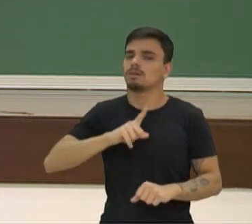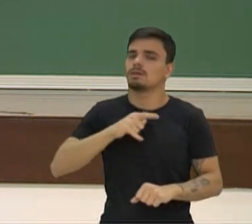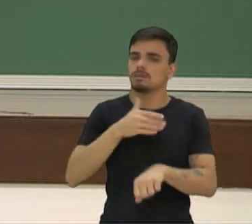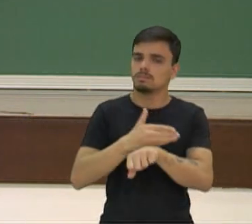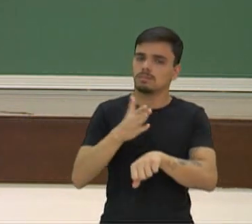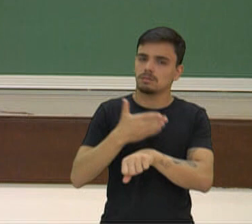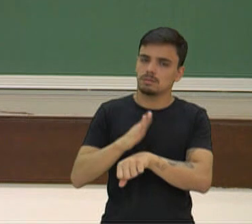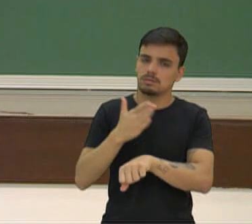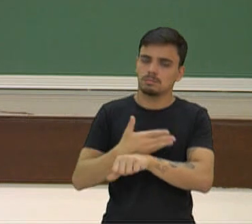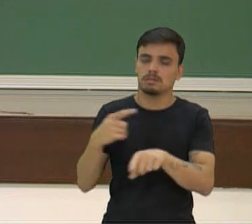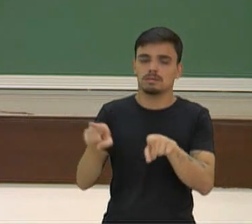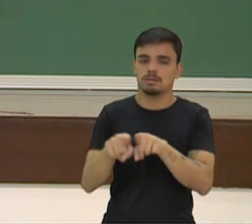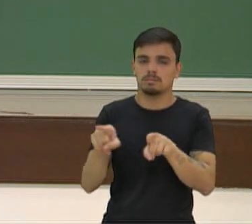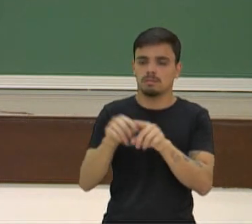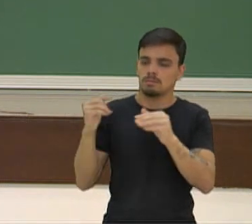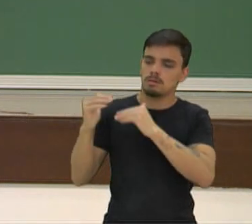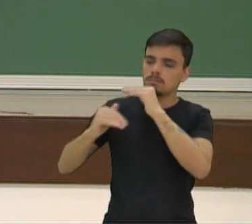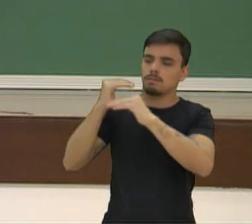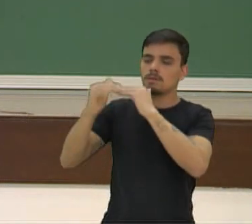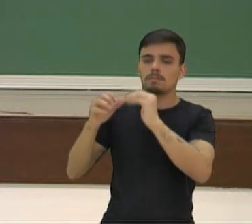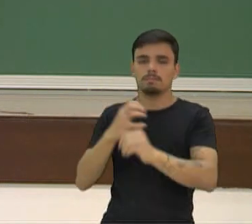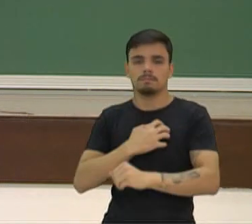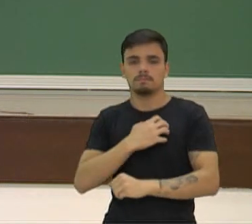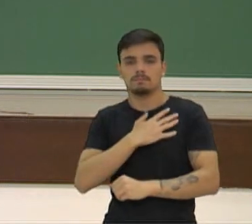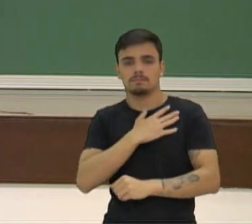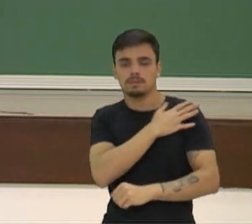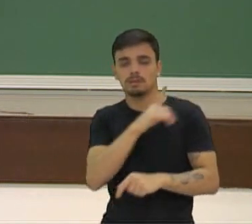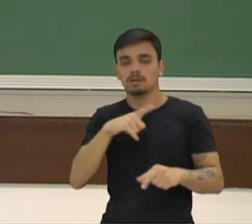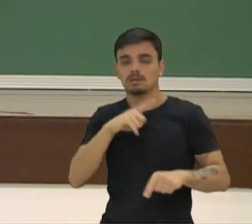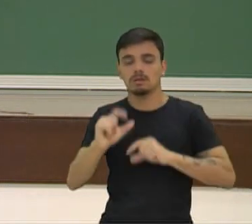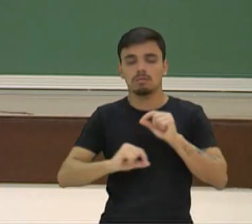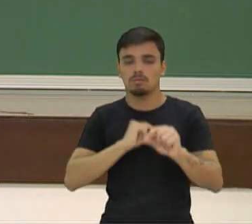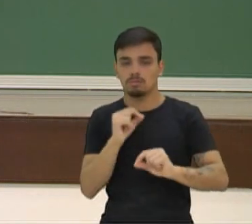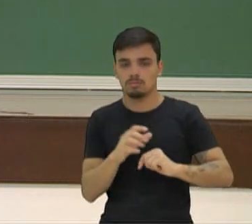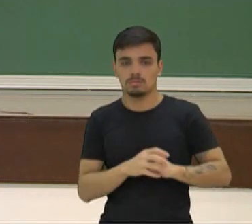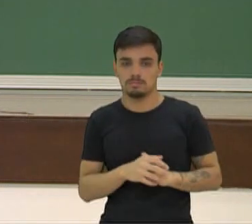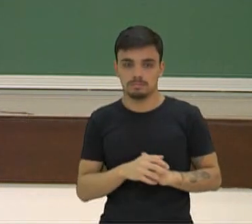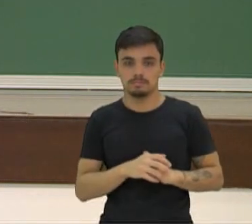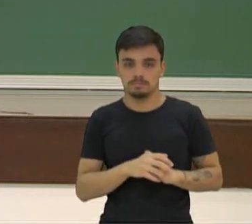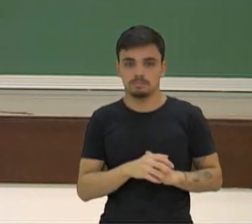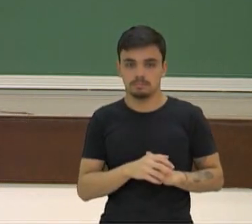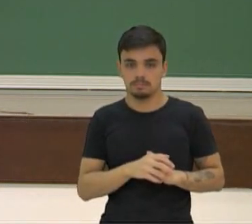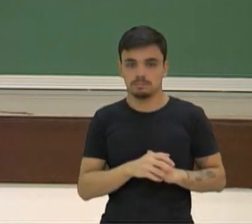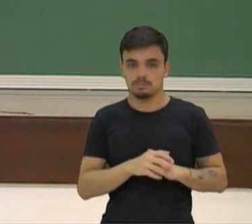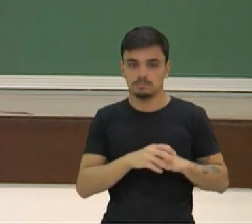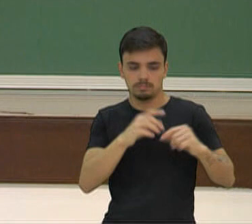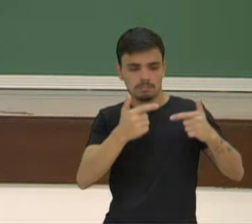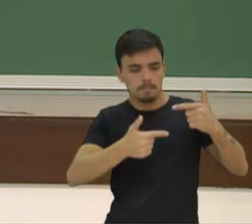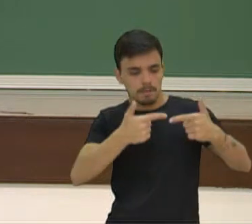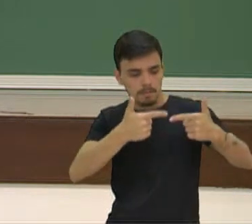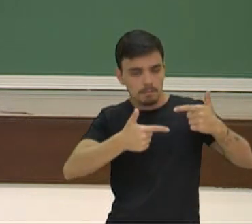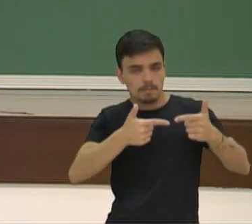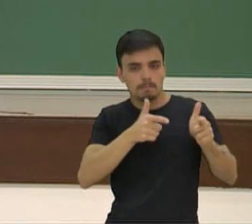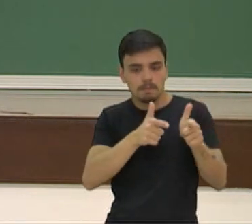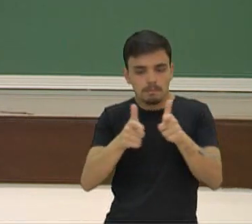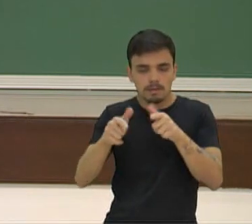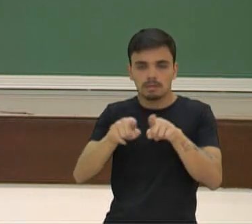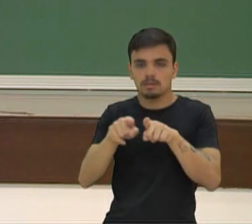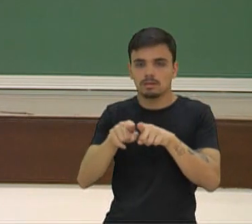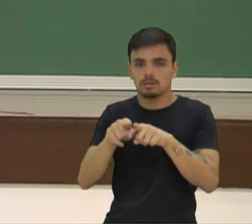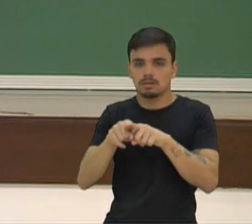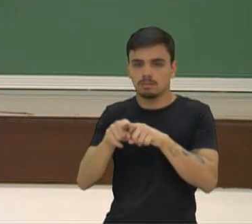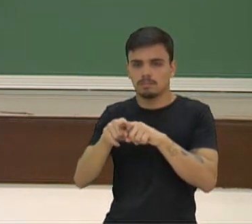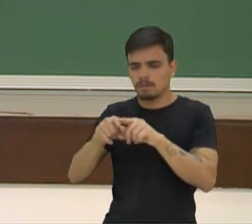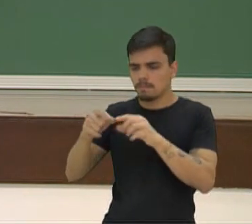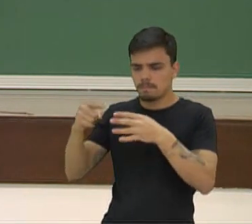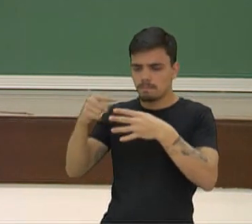essa função de soldado, também tinham a seu favor o quê? Munições, armamentos,